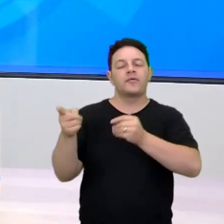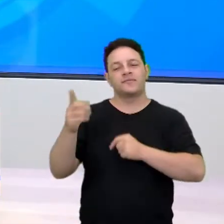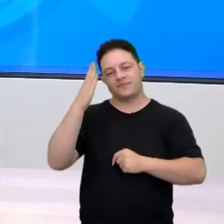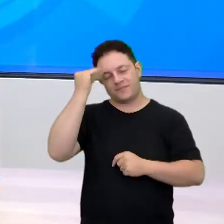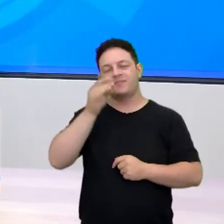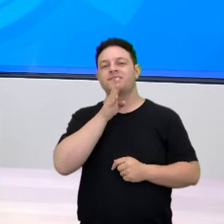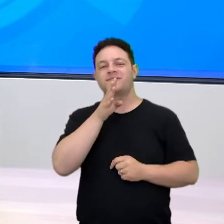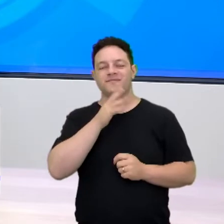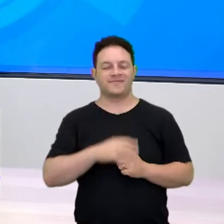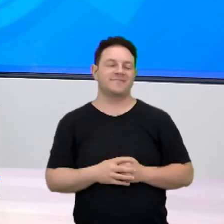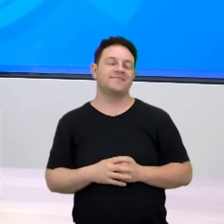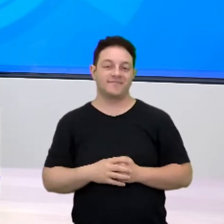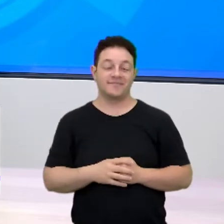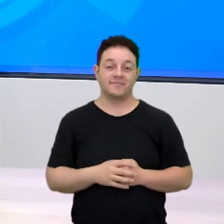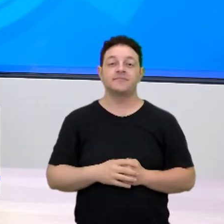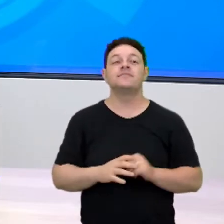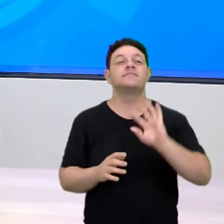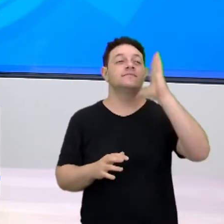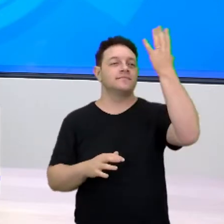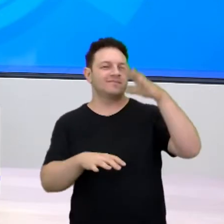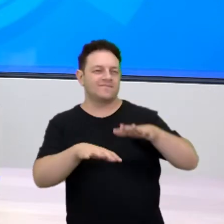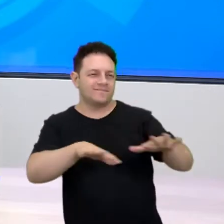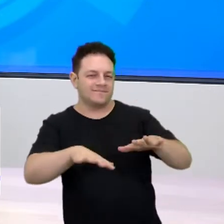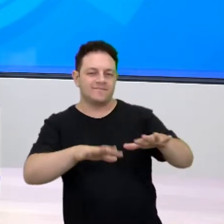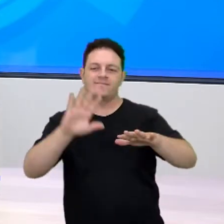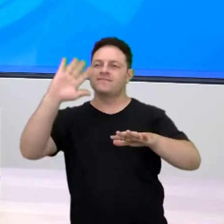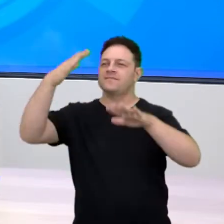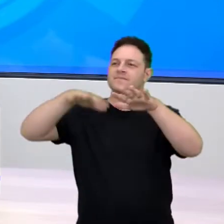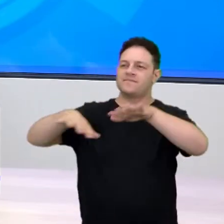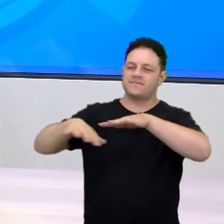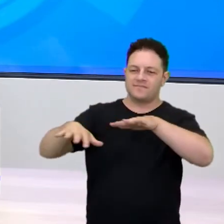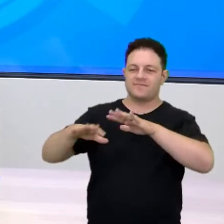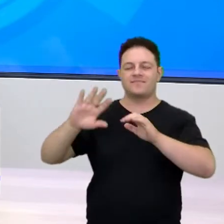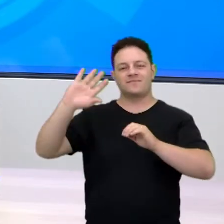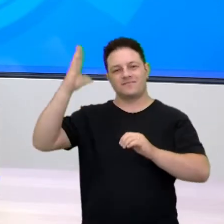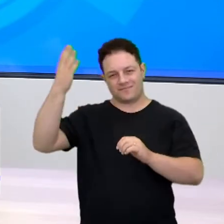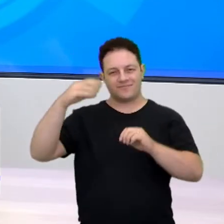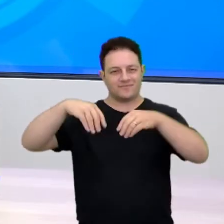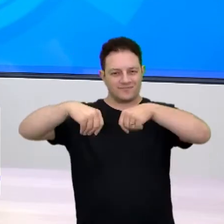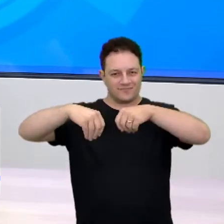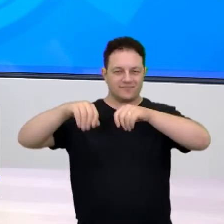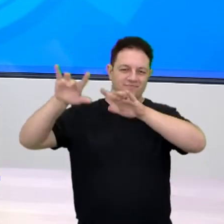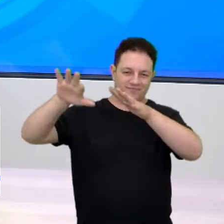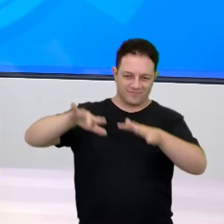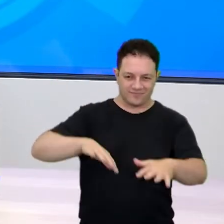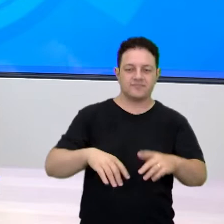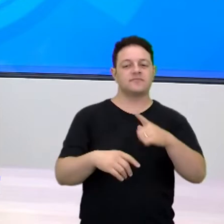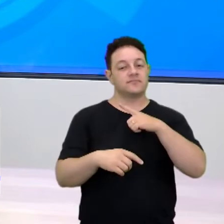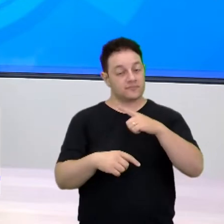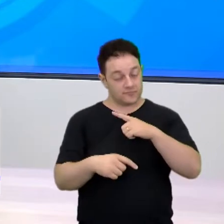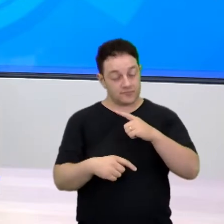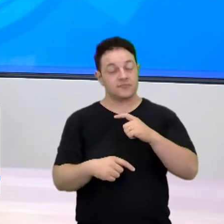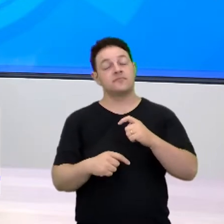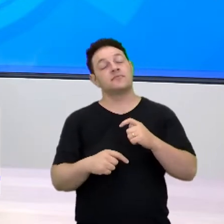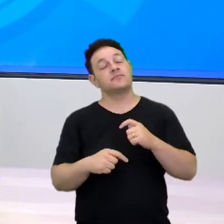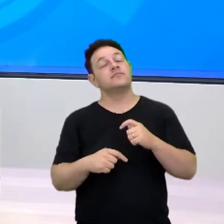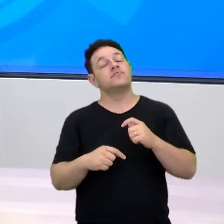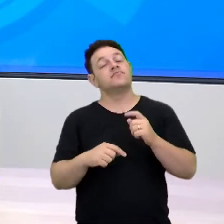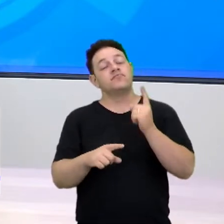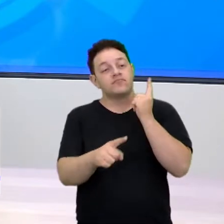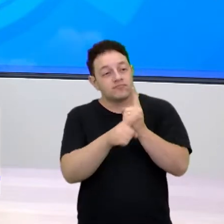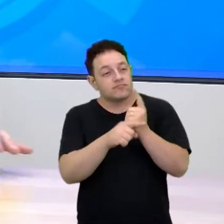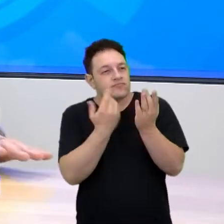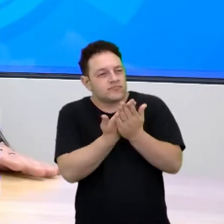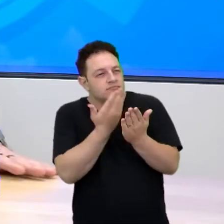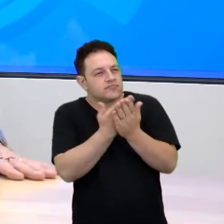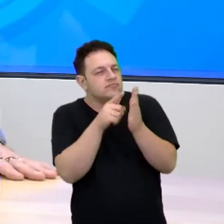na realidade dos tremores de terra, né, dos desastres naturais aí que acontecem aí, eles são fatores de estudos,